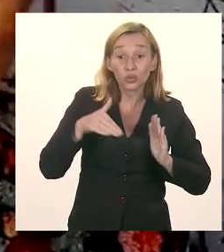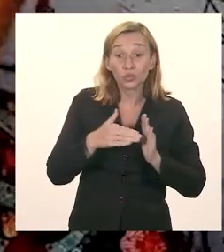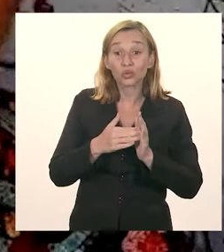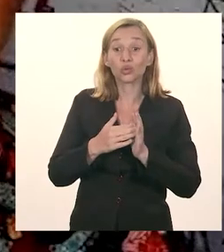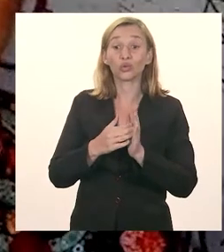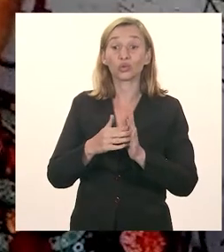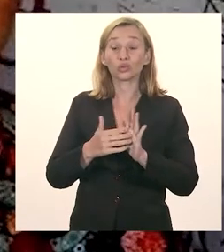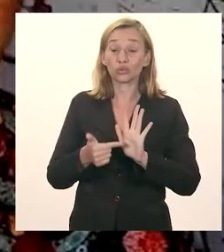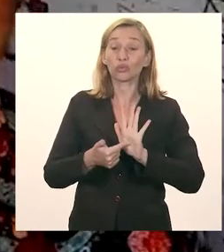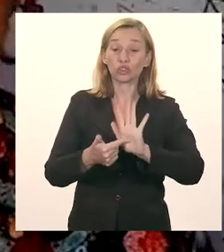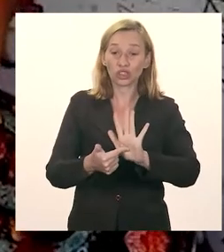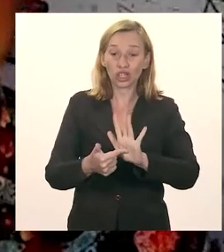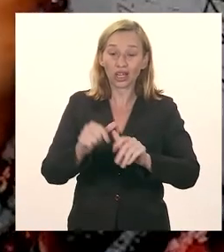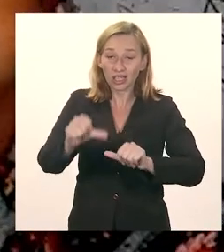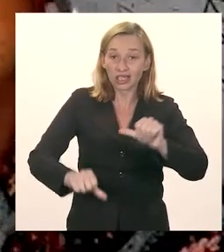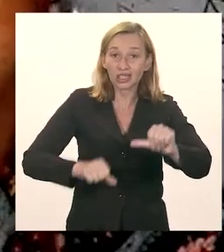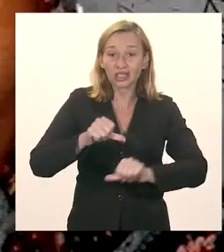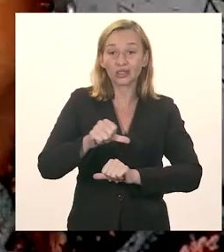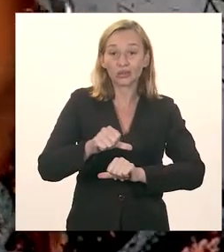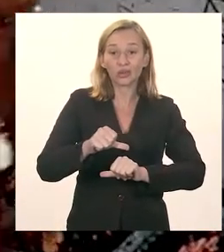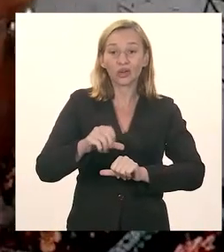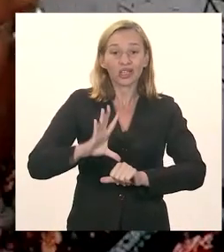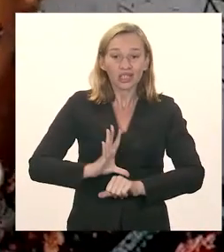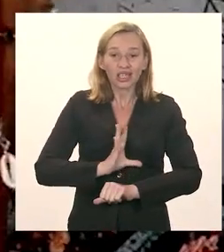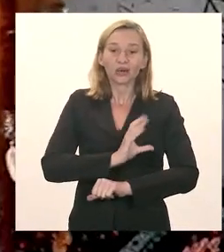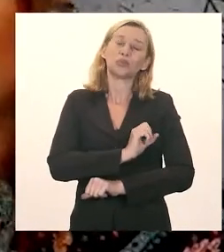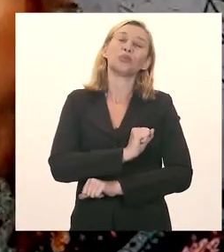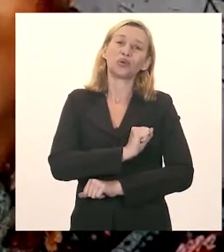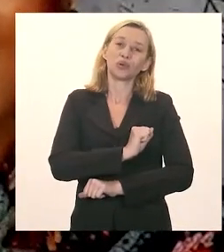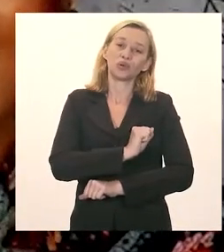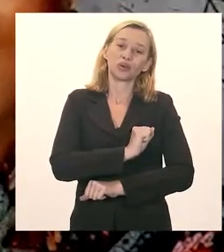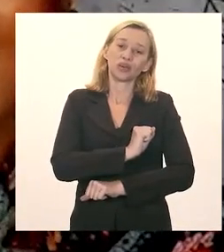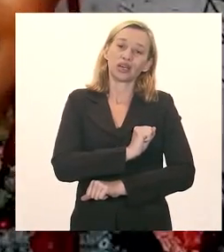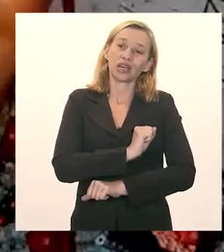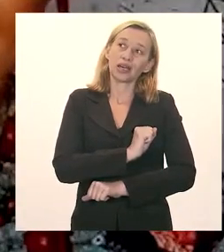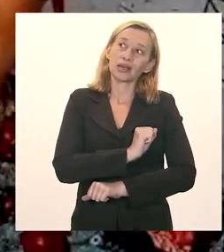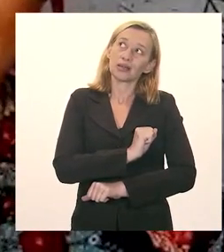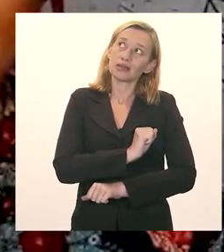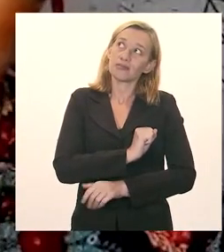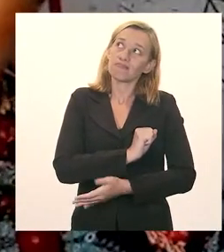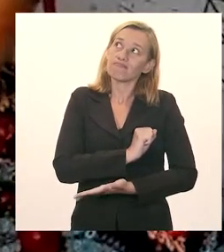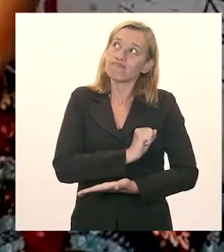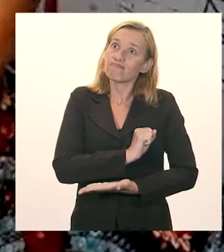com o público também, e transformar isso, né? Esse amor e essa...